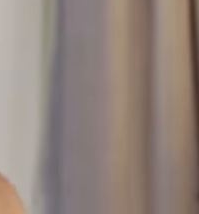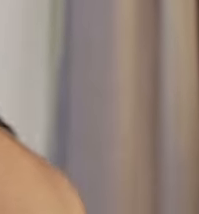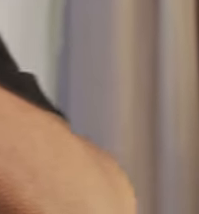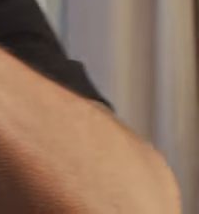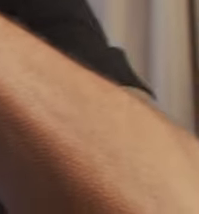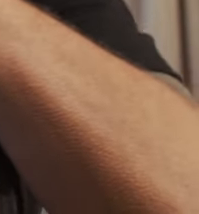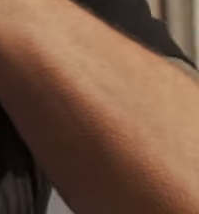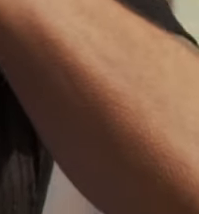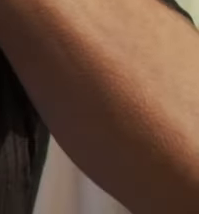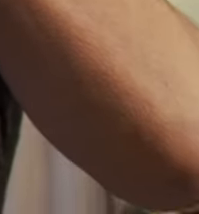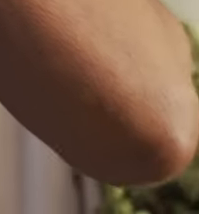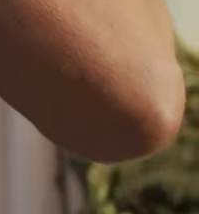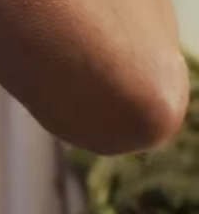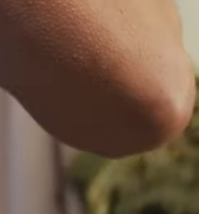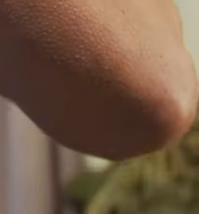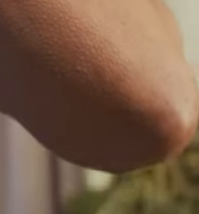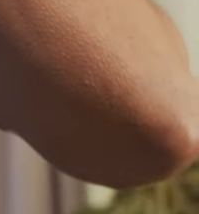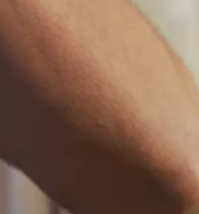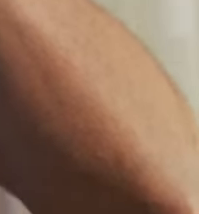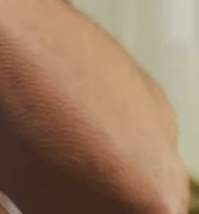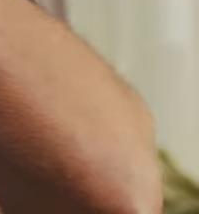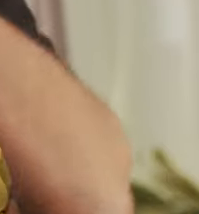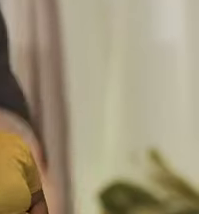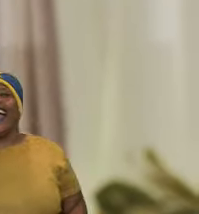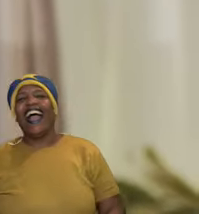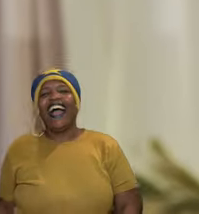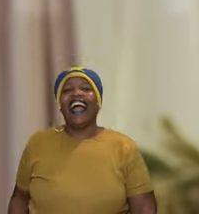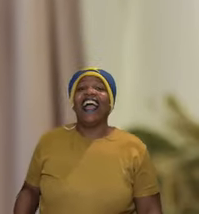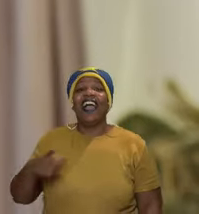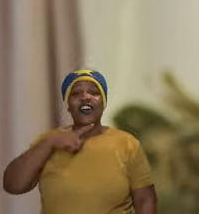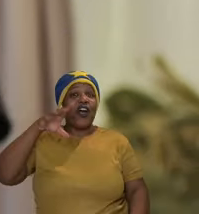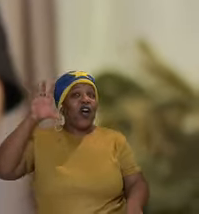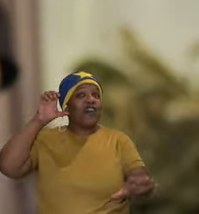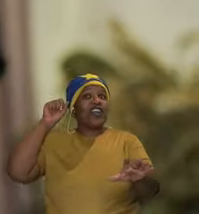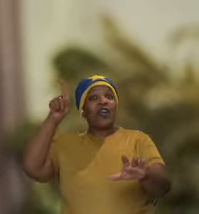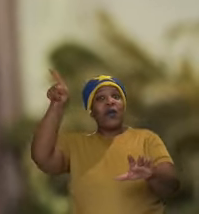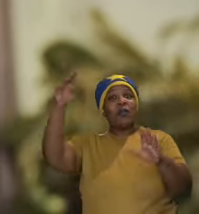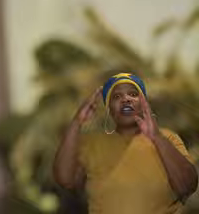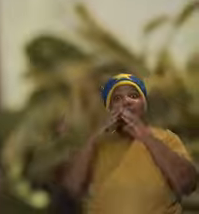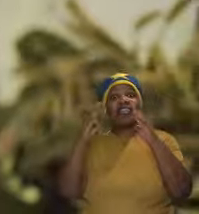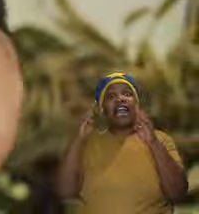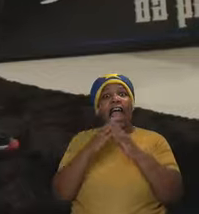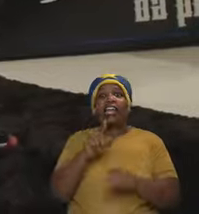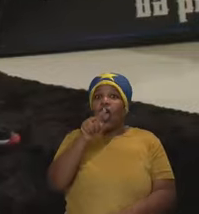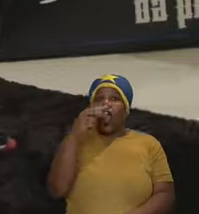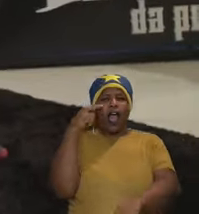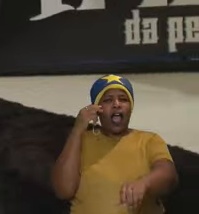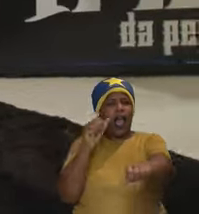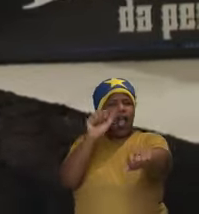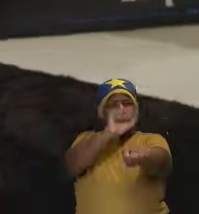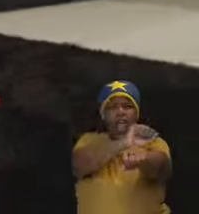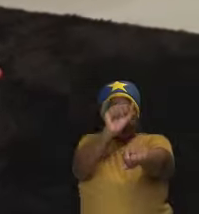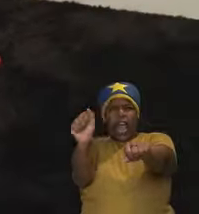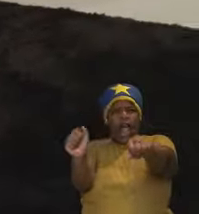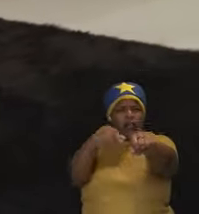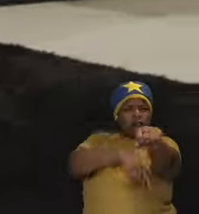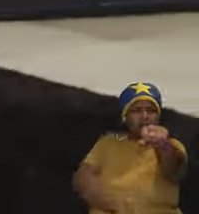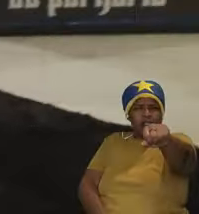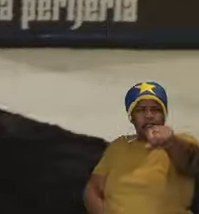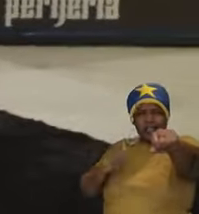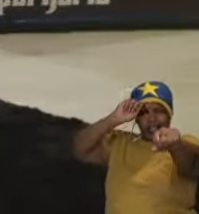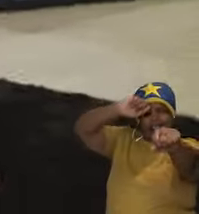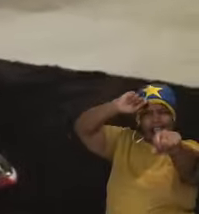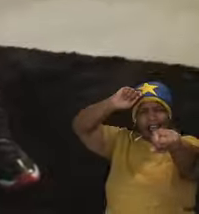Tem uma galera que tá pirando em casa, eu tô ouvindo daqui, hein? Bora, dá um grito. Quer ver, hein? Então. Carro de malandro, carro